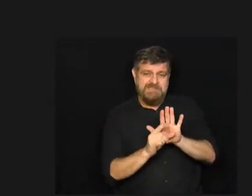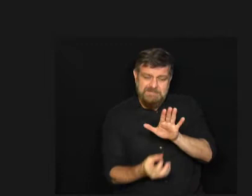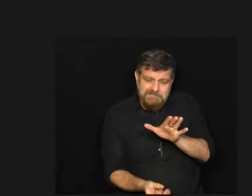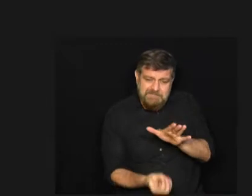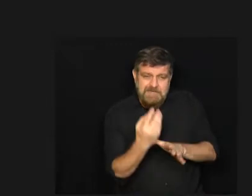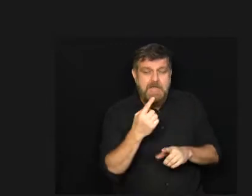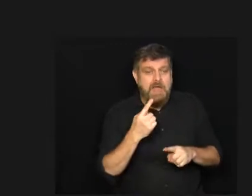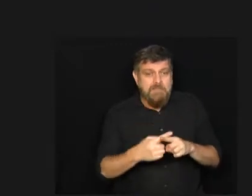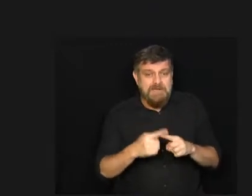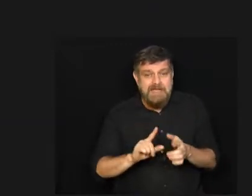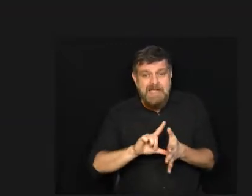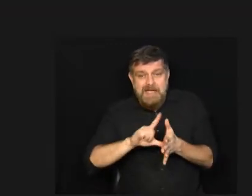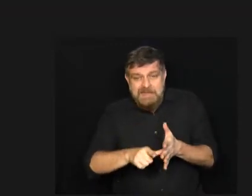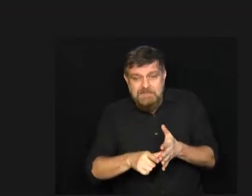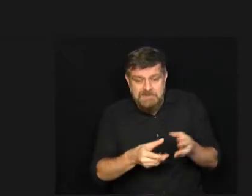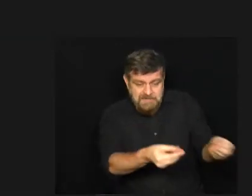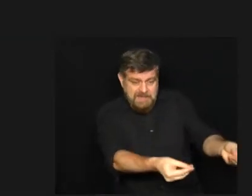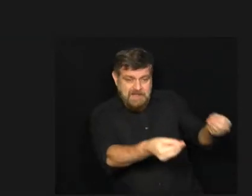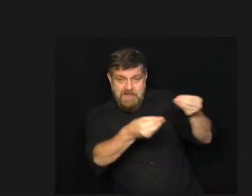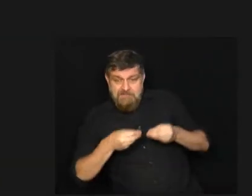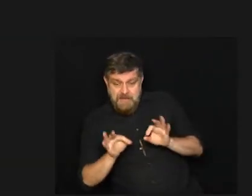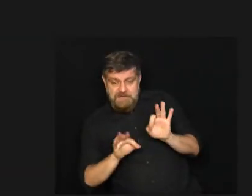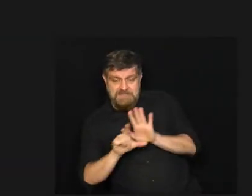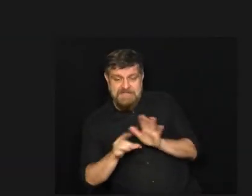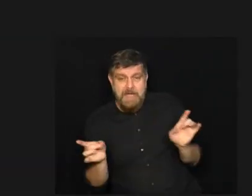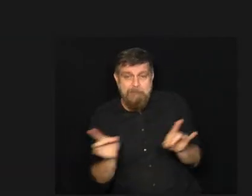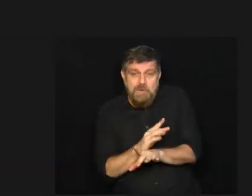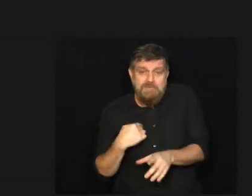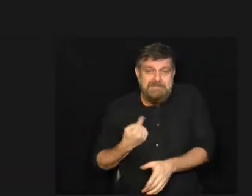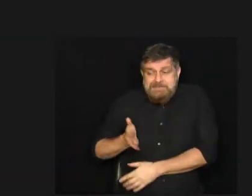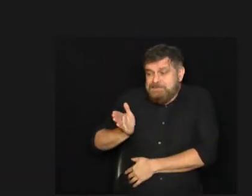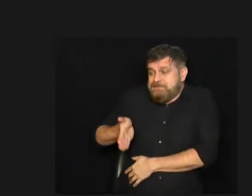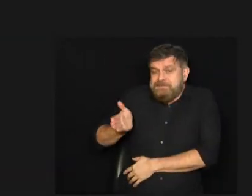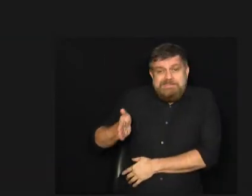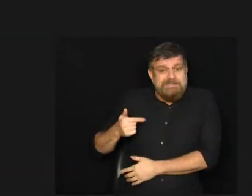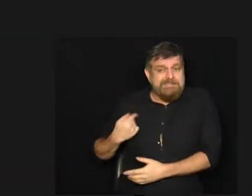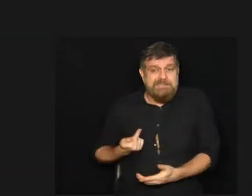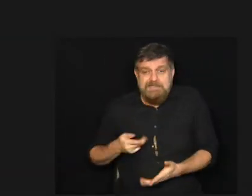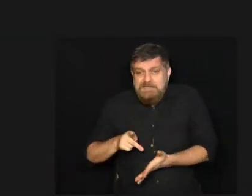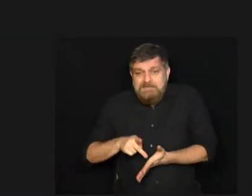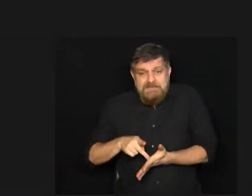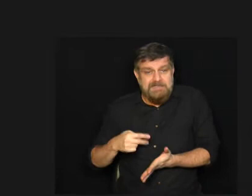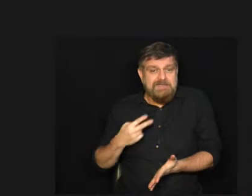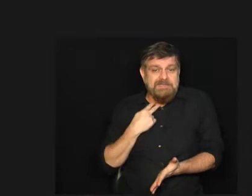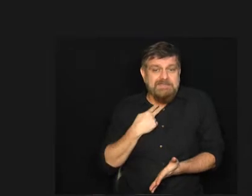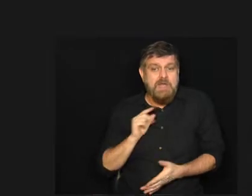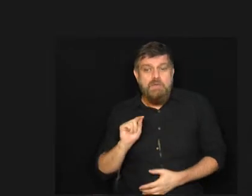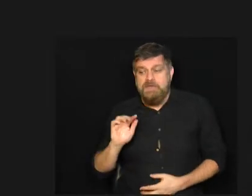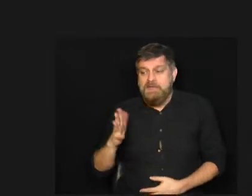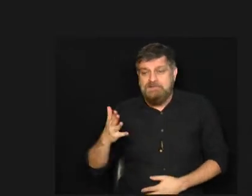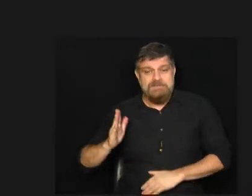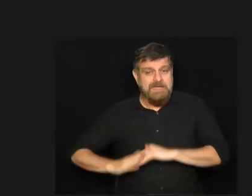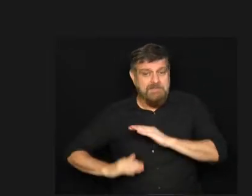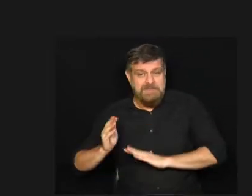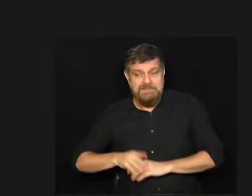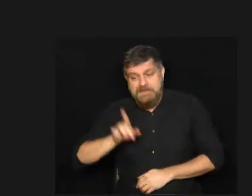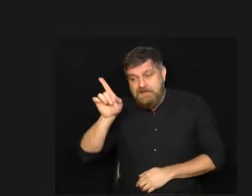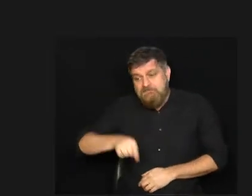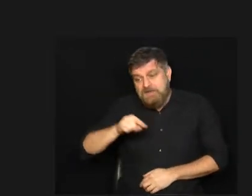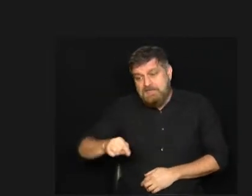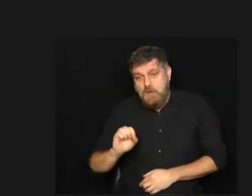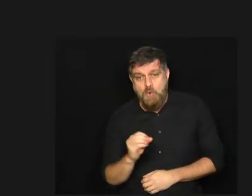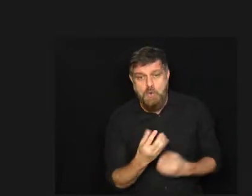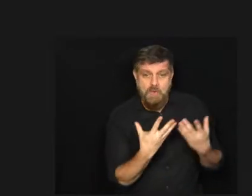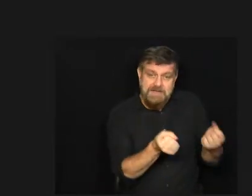porque depois, quando vem na forma de projeto de lei, a gente já, daí na verdade só nos resta vetar ou não,